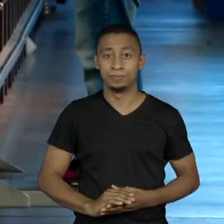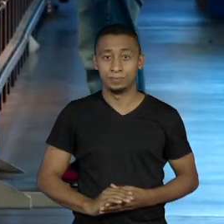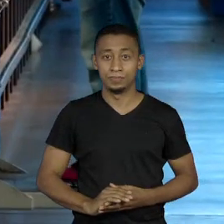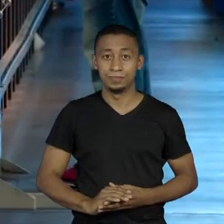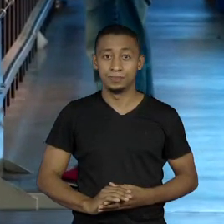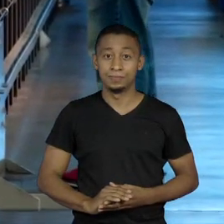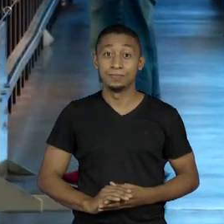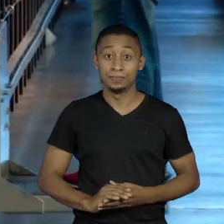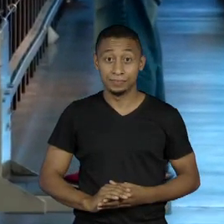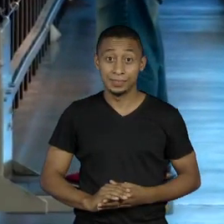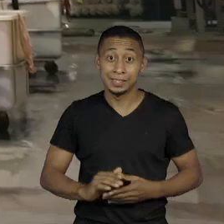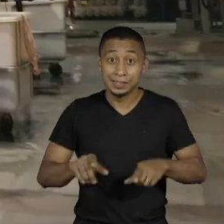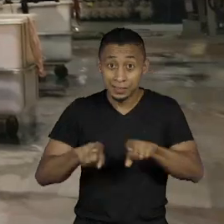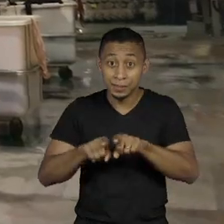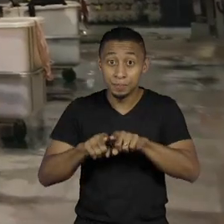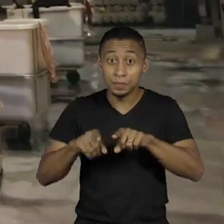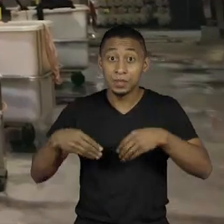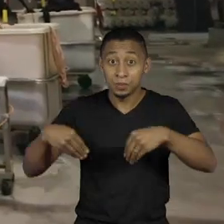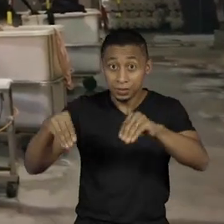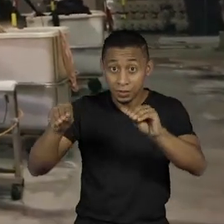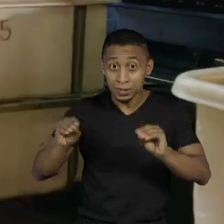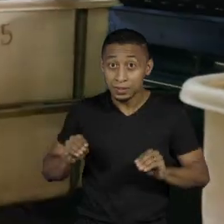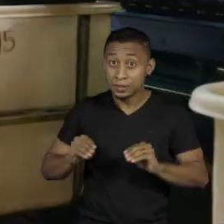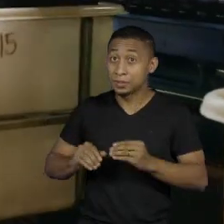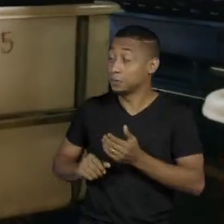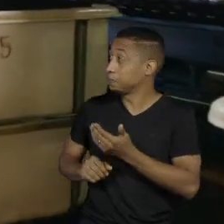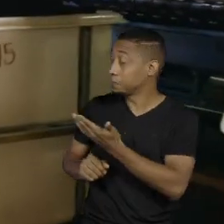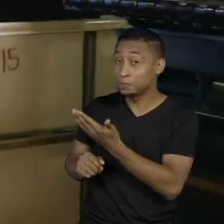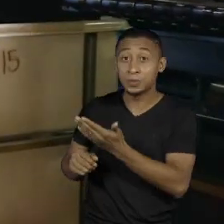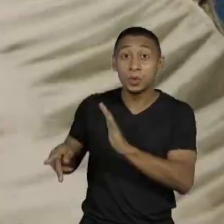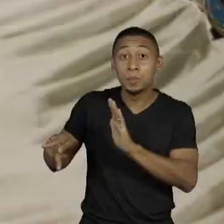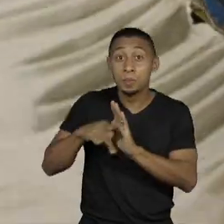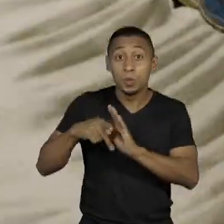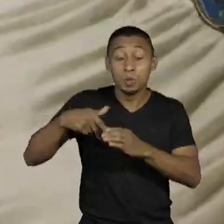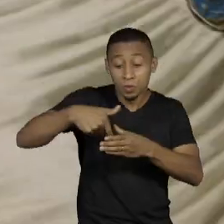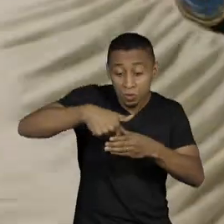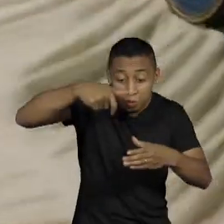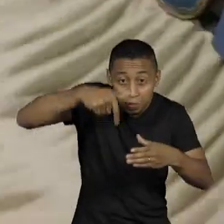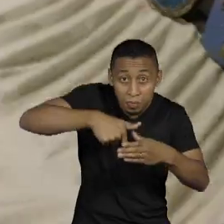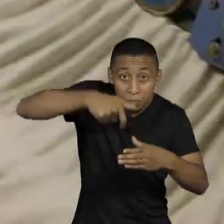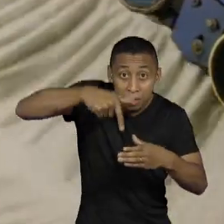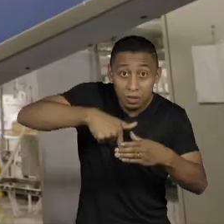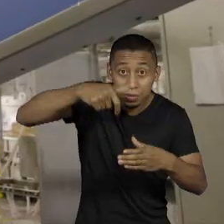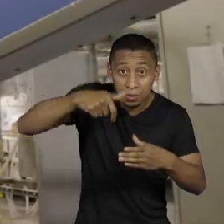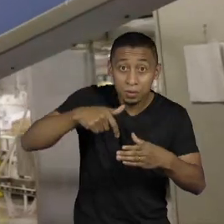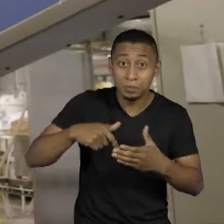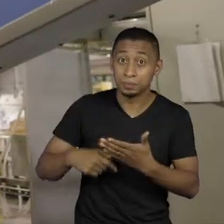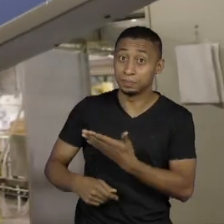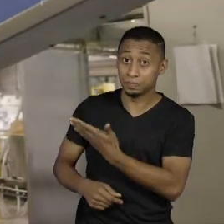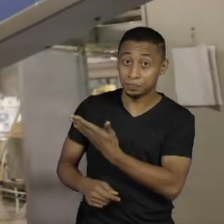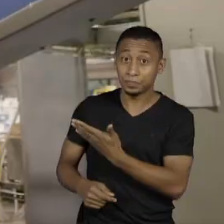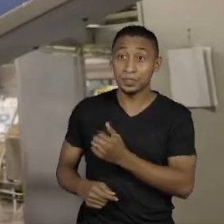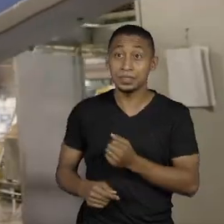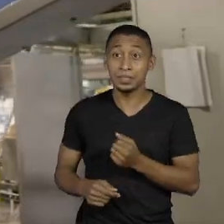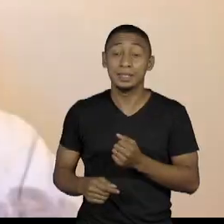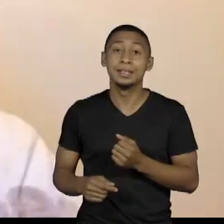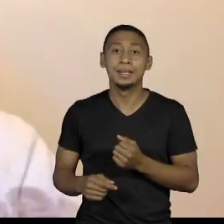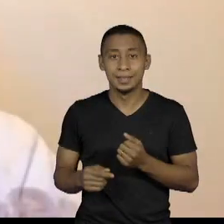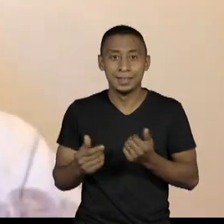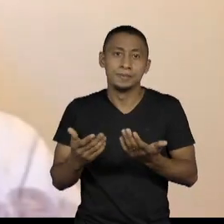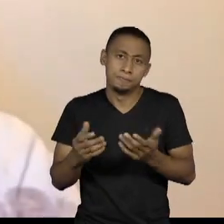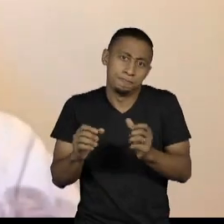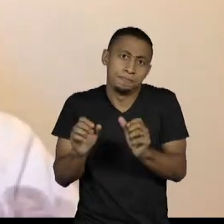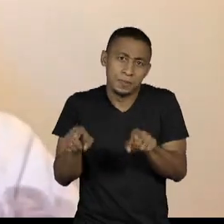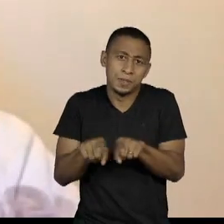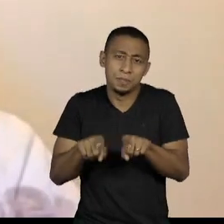Isso sem falar nos tecidos sintéticos, derivados do petróleo. Esses poliésteres, eles ainda têm uma condição de,